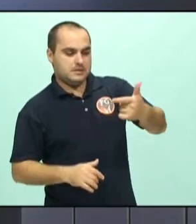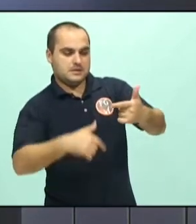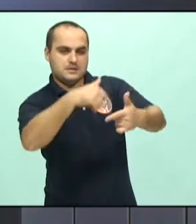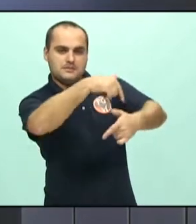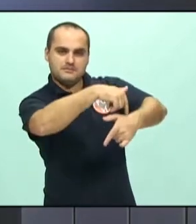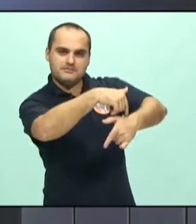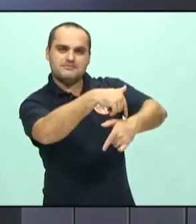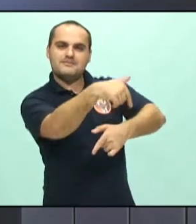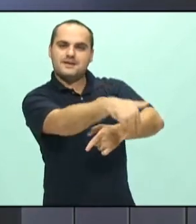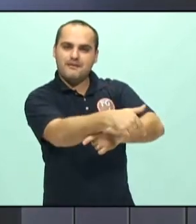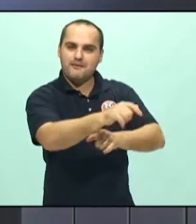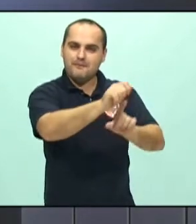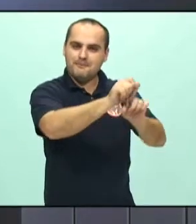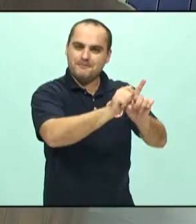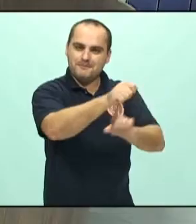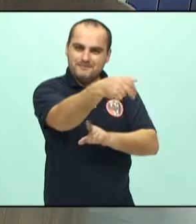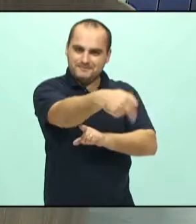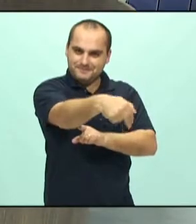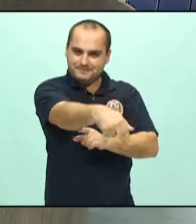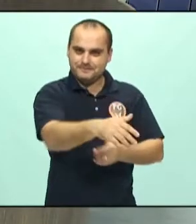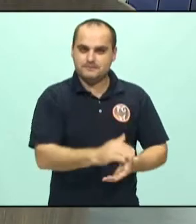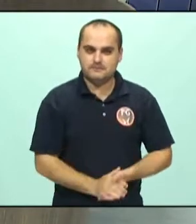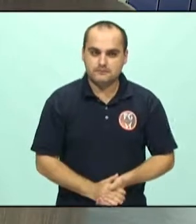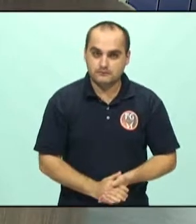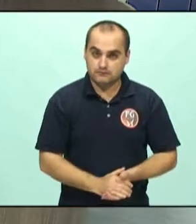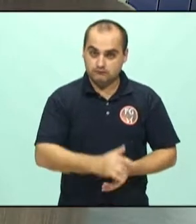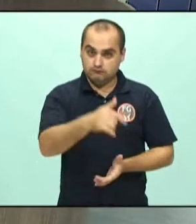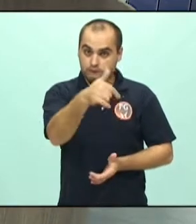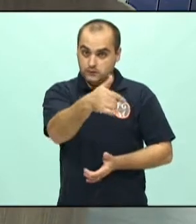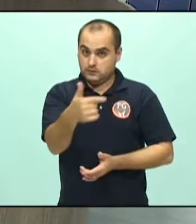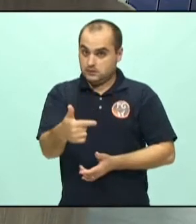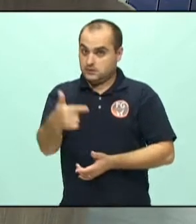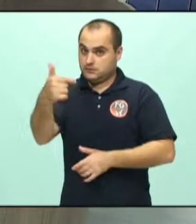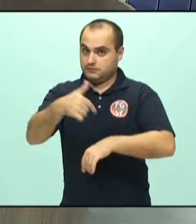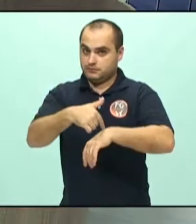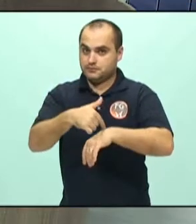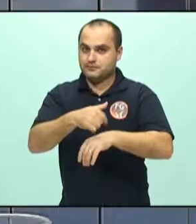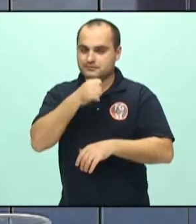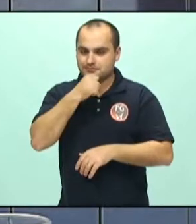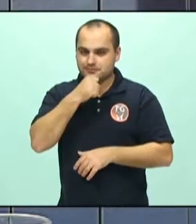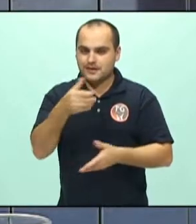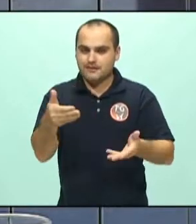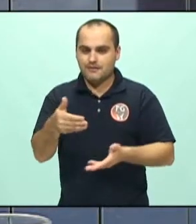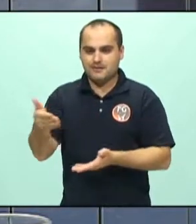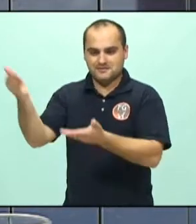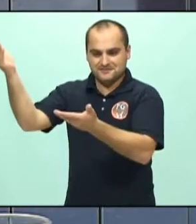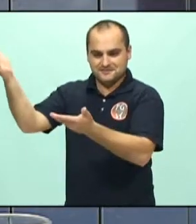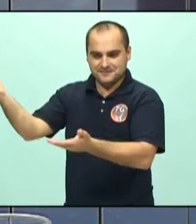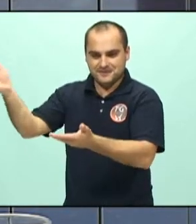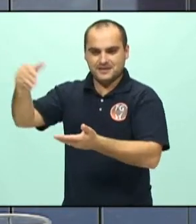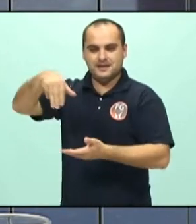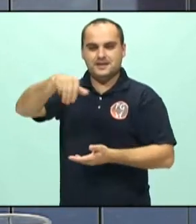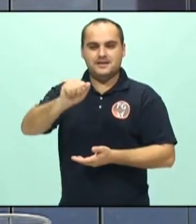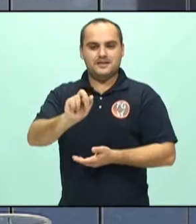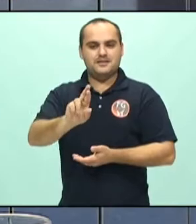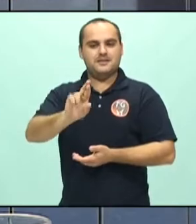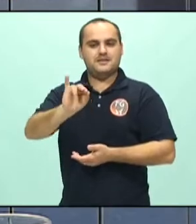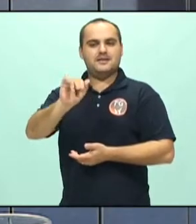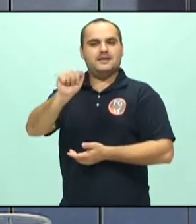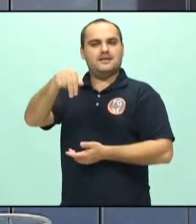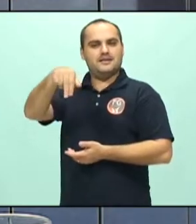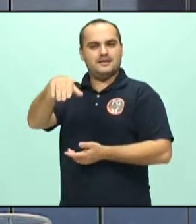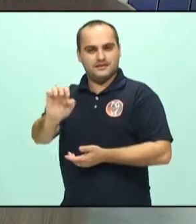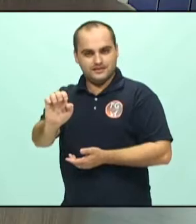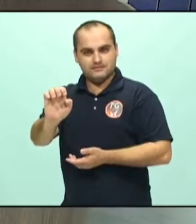edição agora no mês de novembro. No segundo bloco está conosco a Mariane Moura, do 9º ano da escola, que